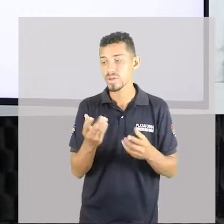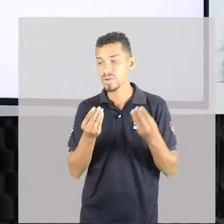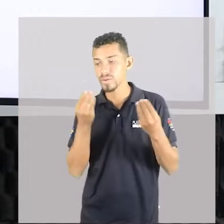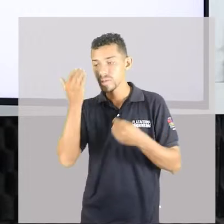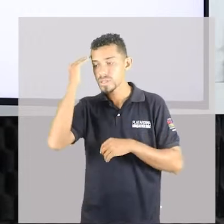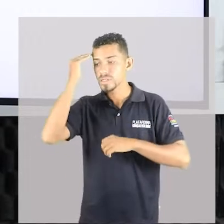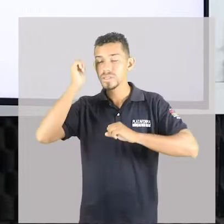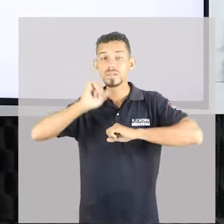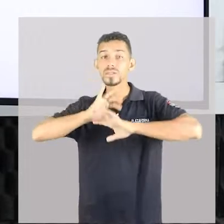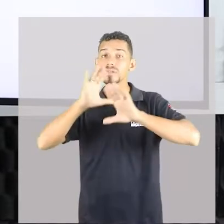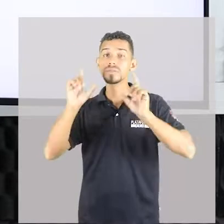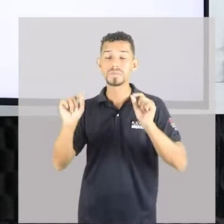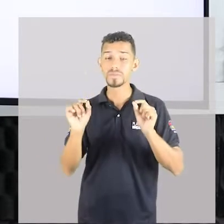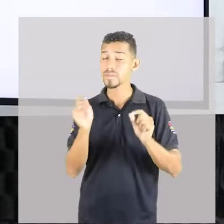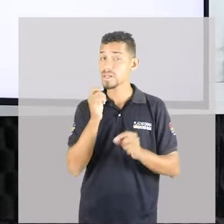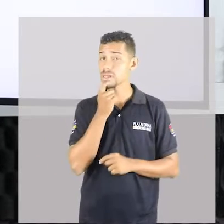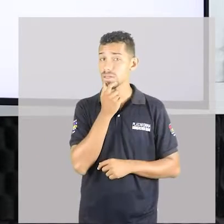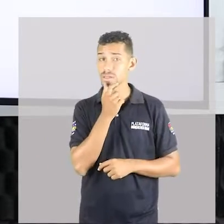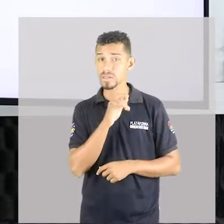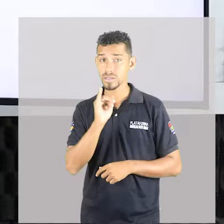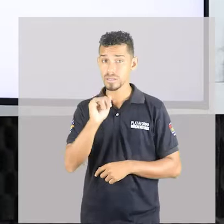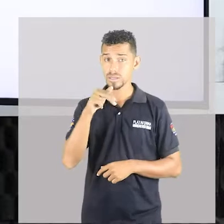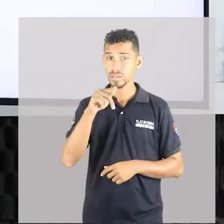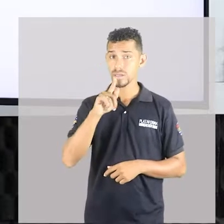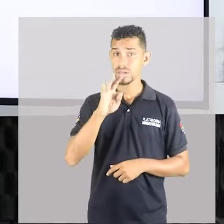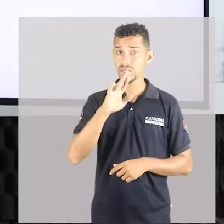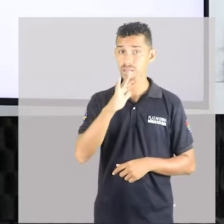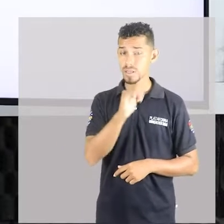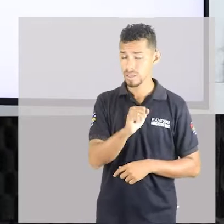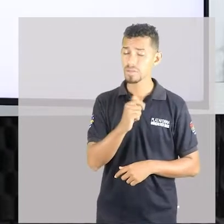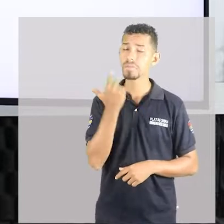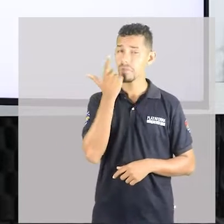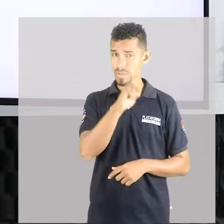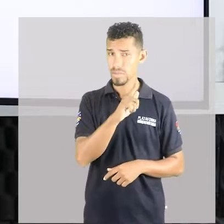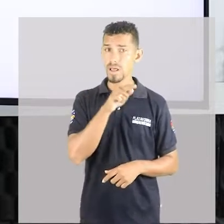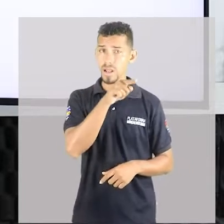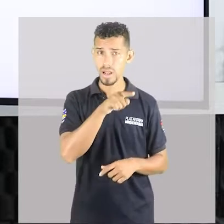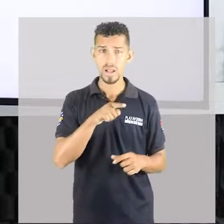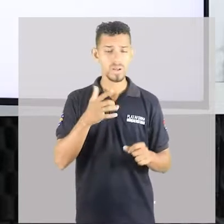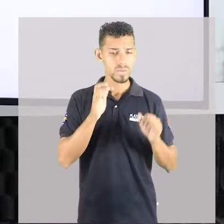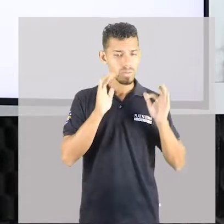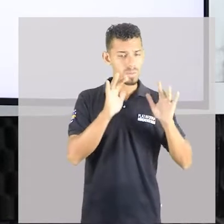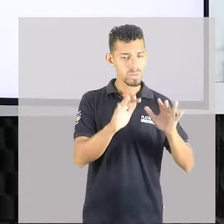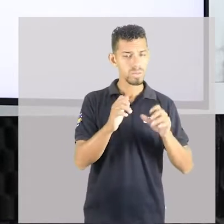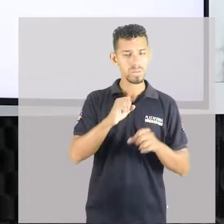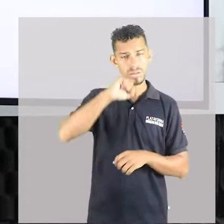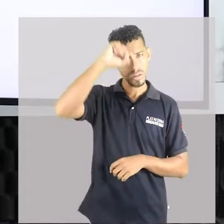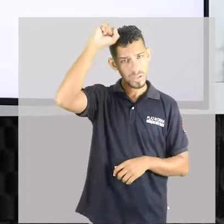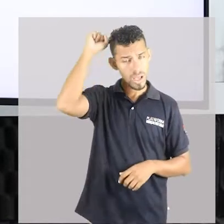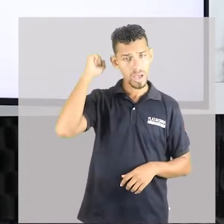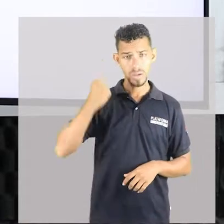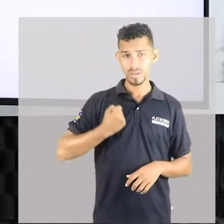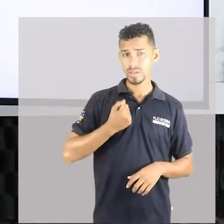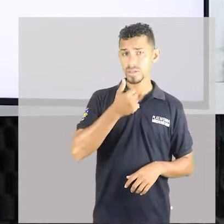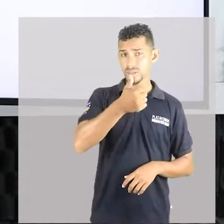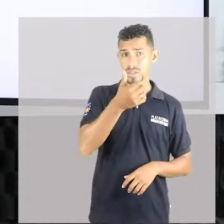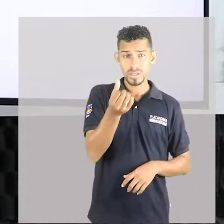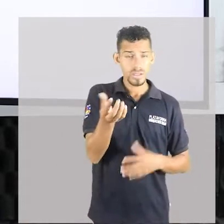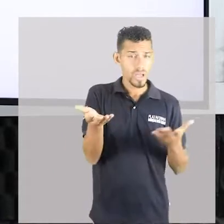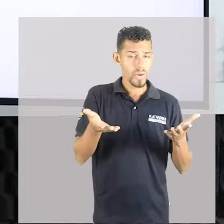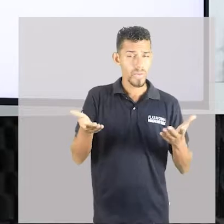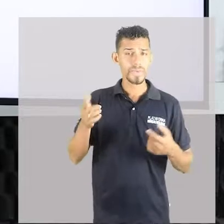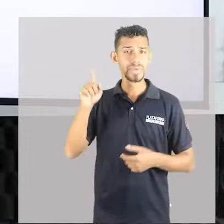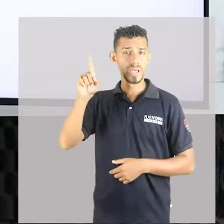vamos entender o seguinte: Inglaterra participou do processo de colonização lá no século XVI, ali na região que é hoje Estados